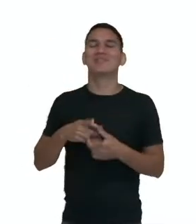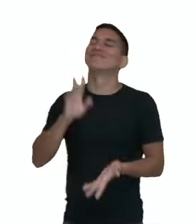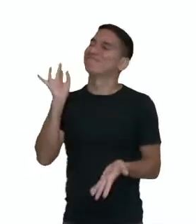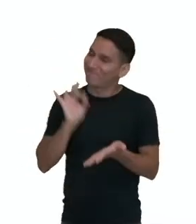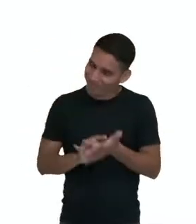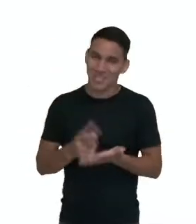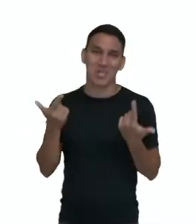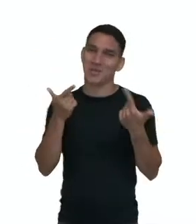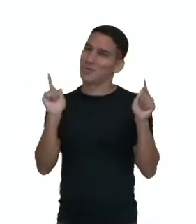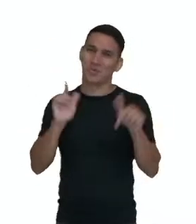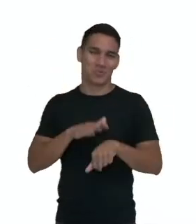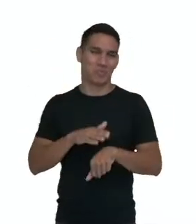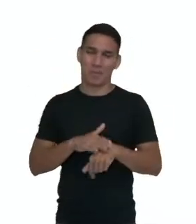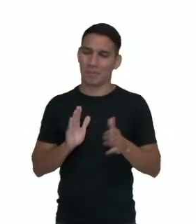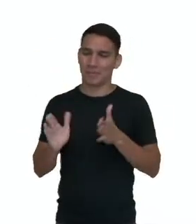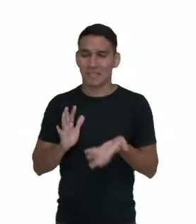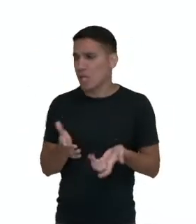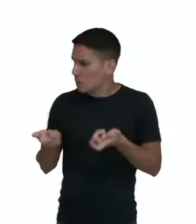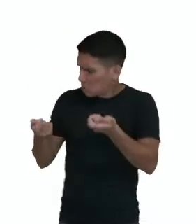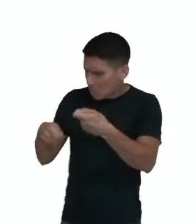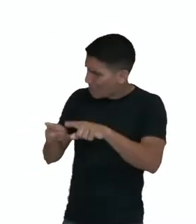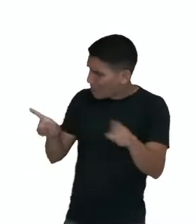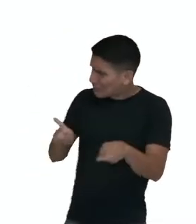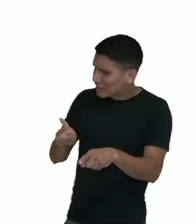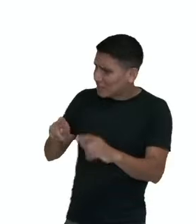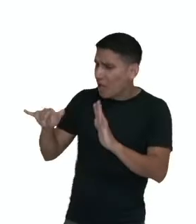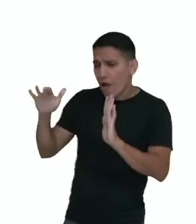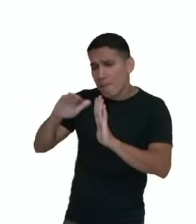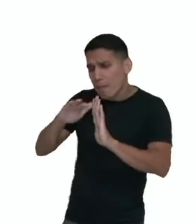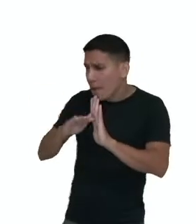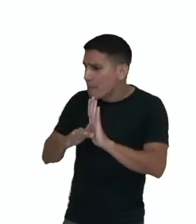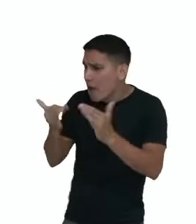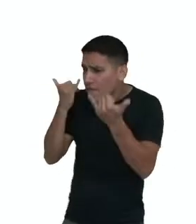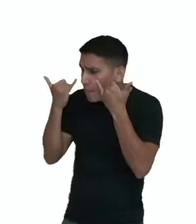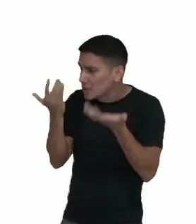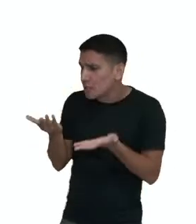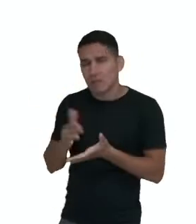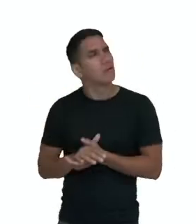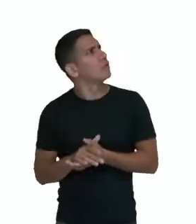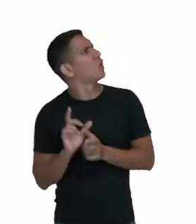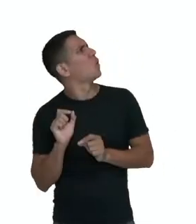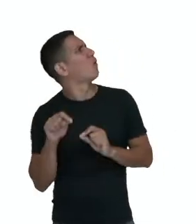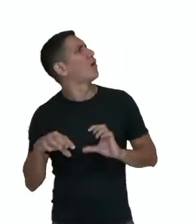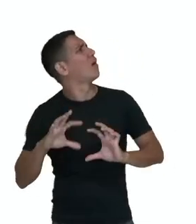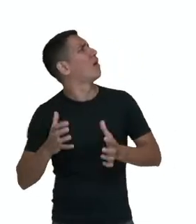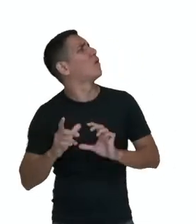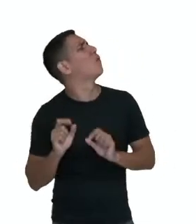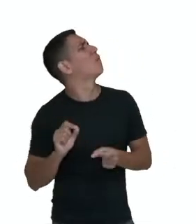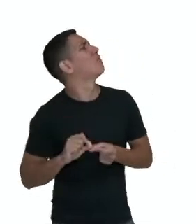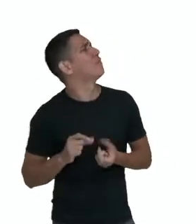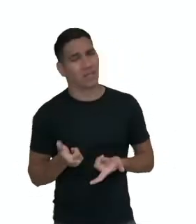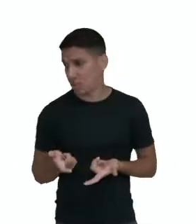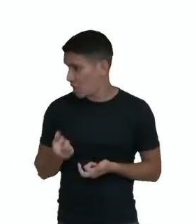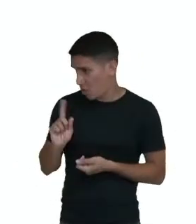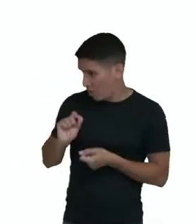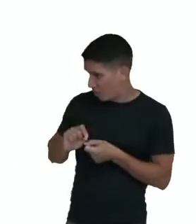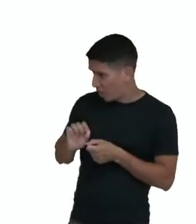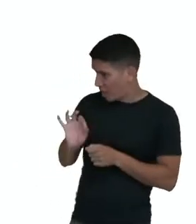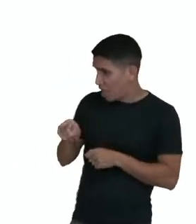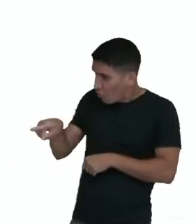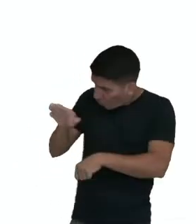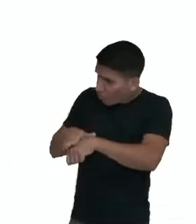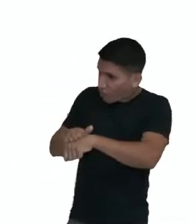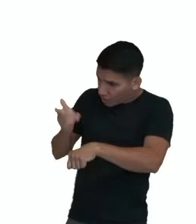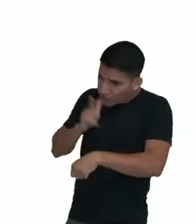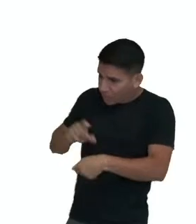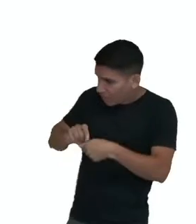outros. "Não precisa manual de instrução. O que é que ela faz?" "Ela não faz nada, você é que faz